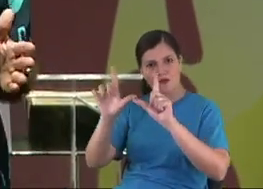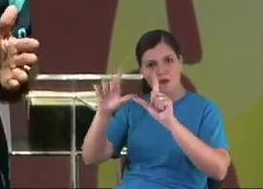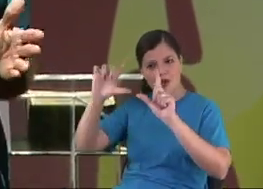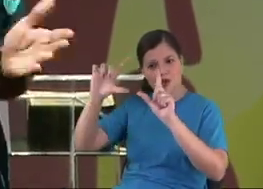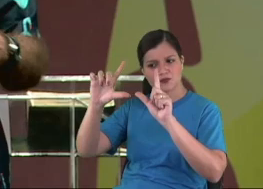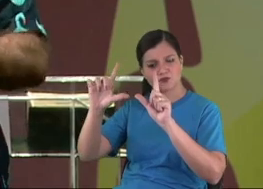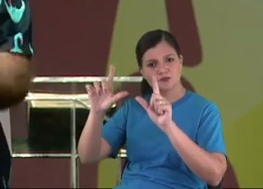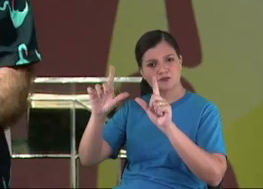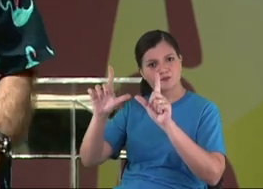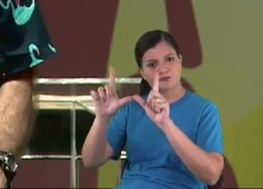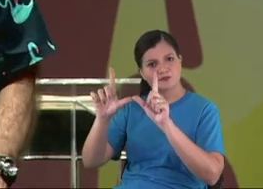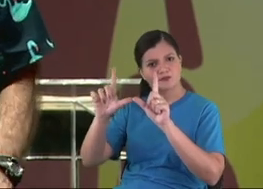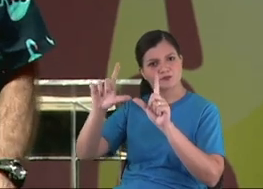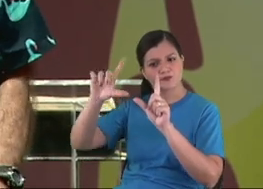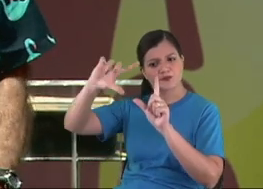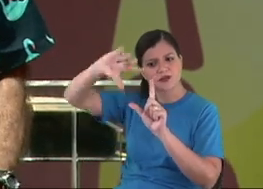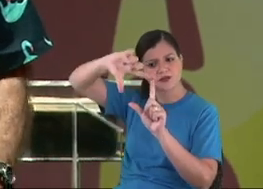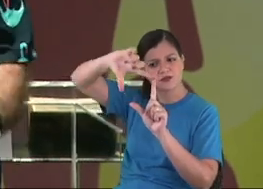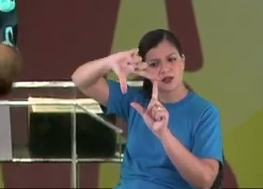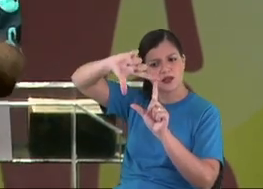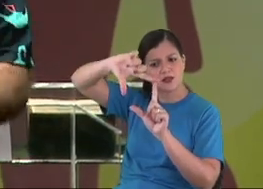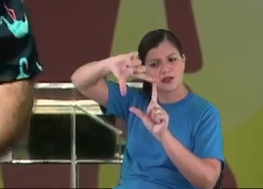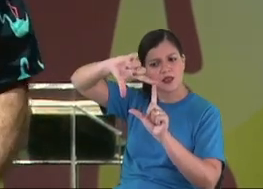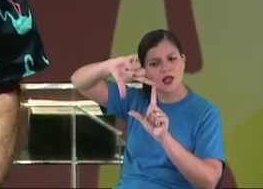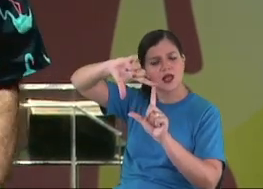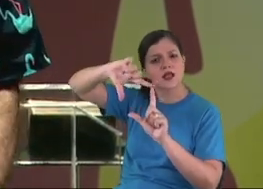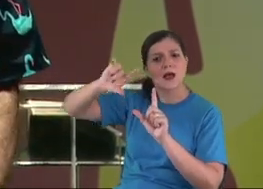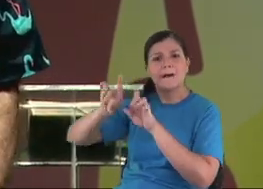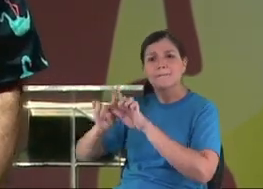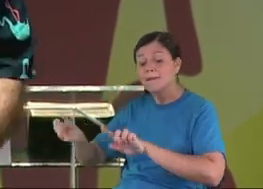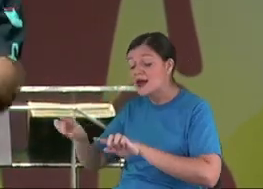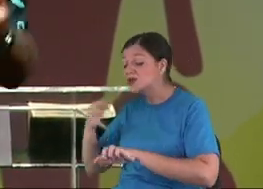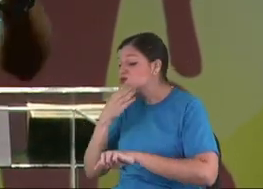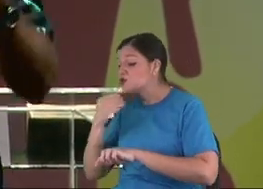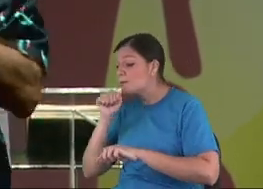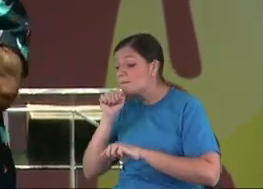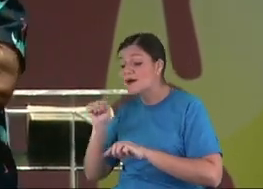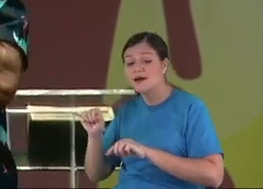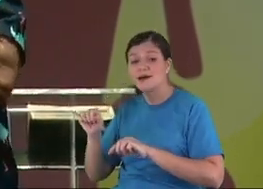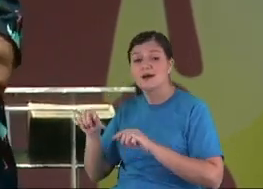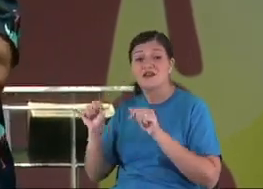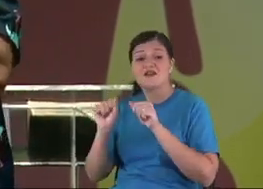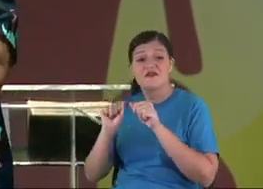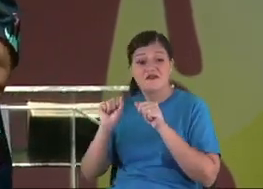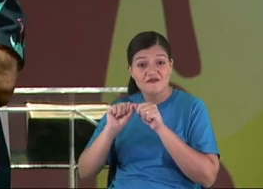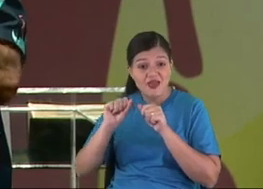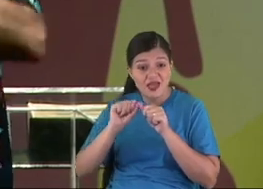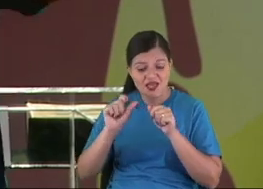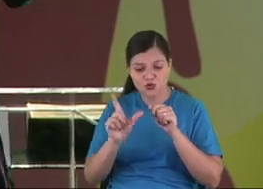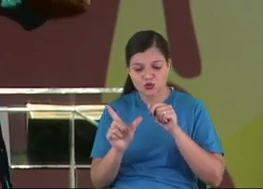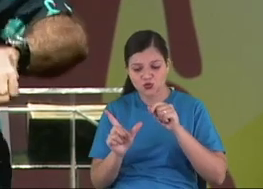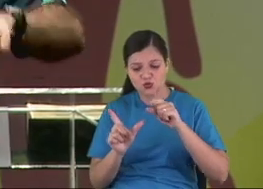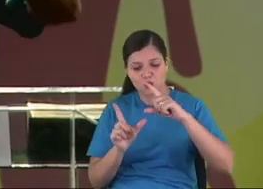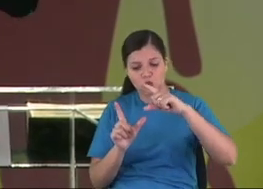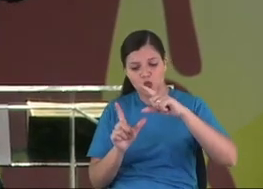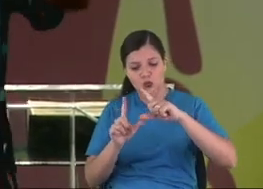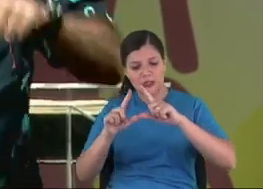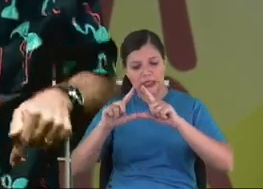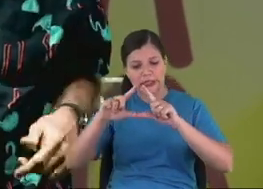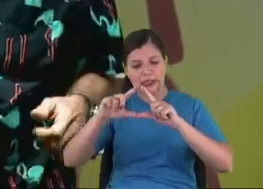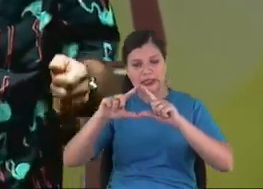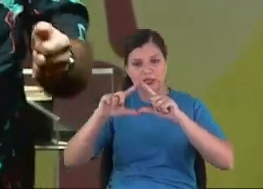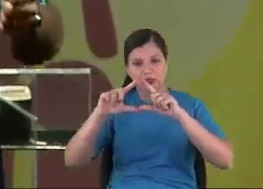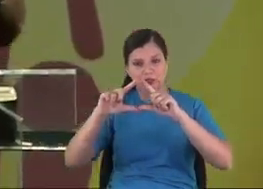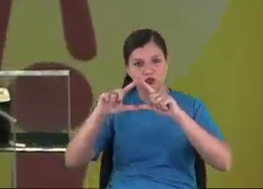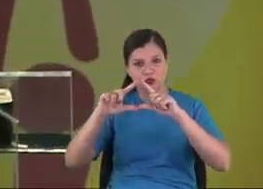fez com dois triângulos. Por que você não fez só o quadrado? Economizava Diz, olha, vou mostrar. Aí ele fez o quadrado,